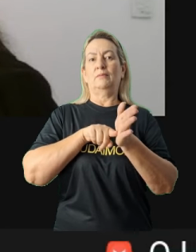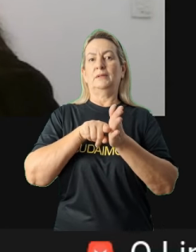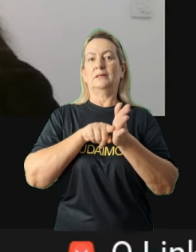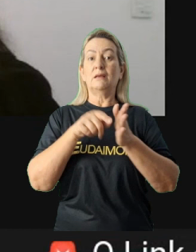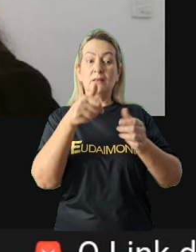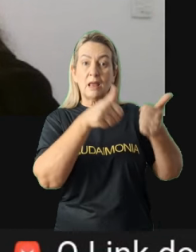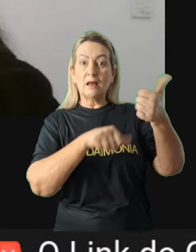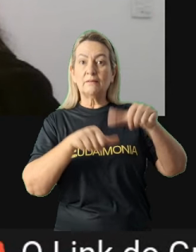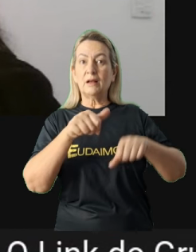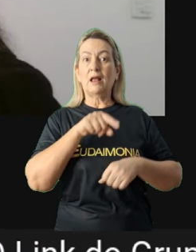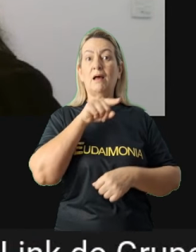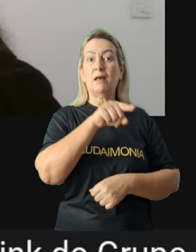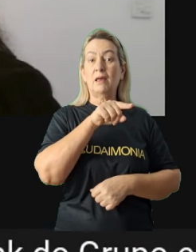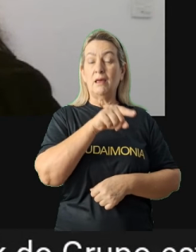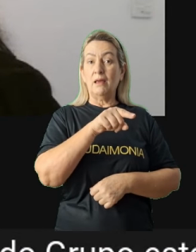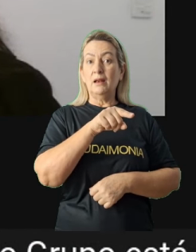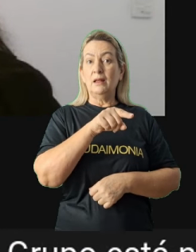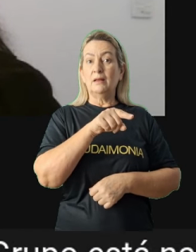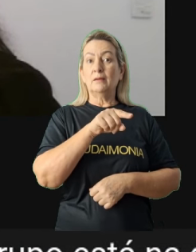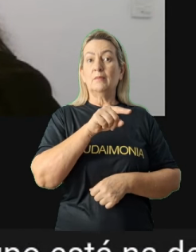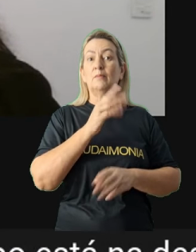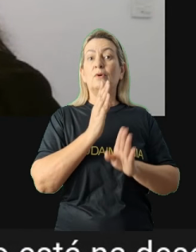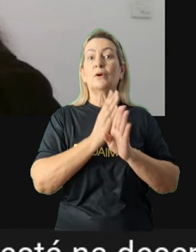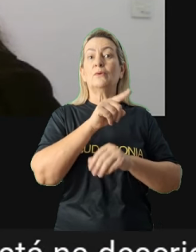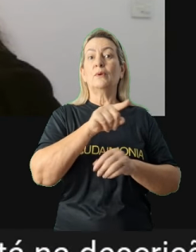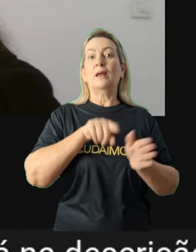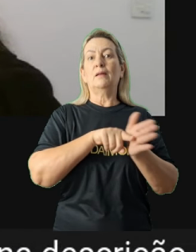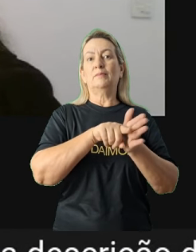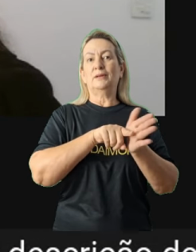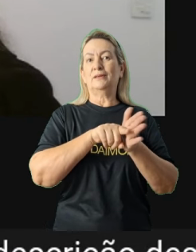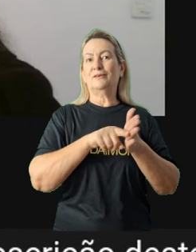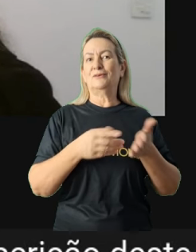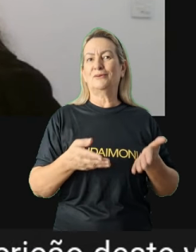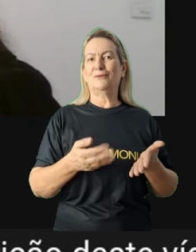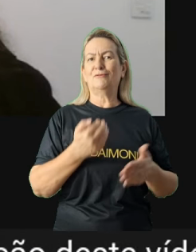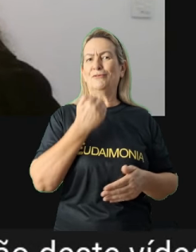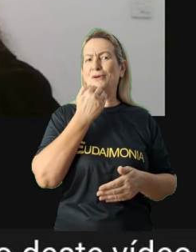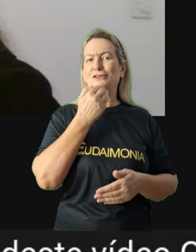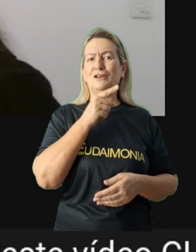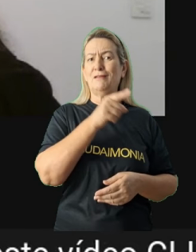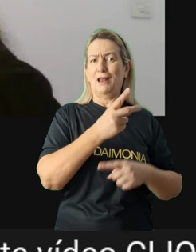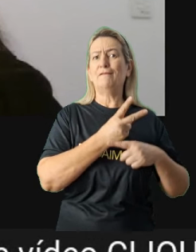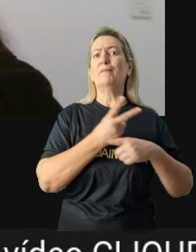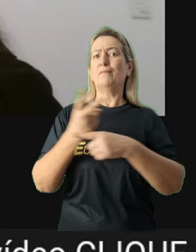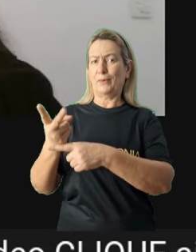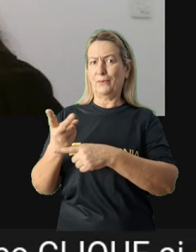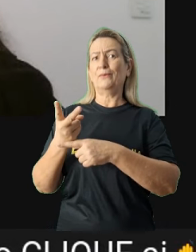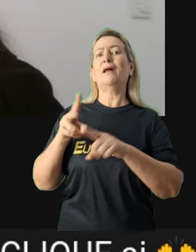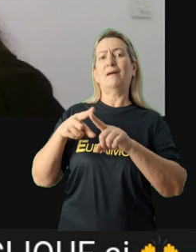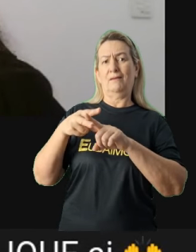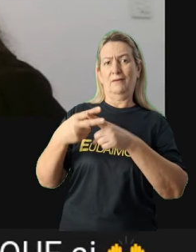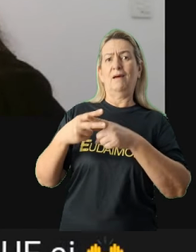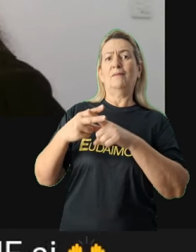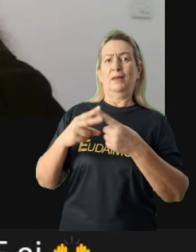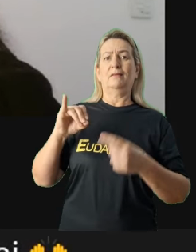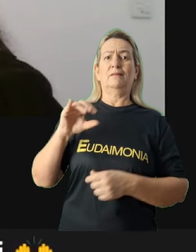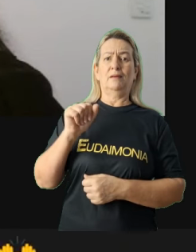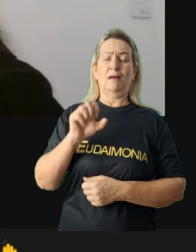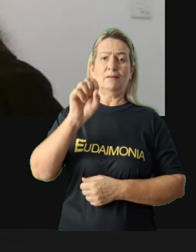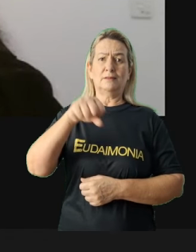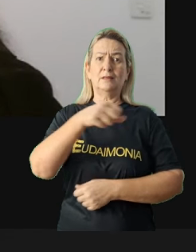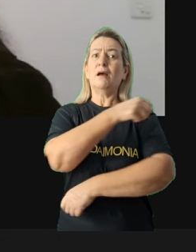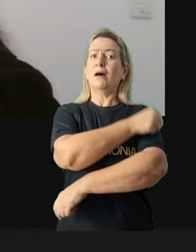ele com base nessa pesquisa, porque é a lei do menor esforço, ele vai correr para essas ferramentas e vai pedir que o trabalho seja